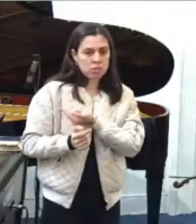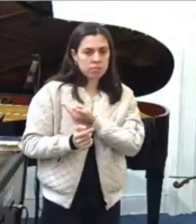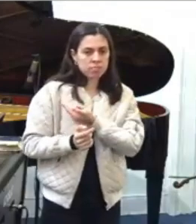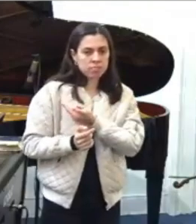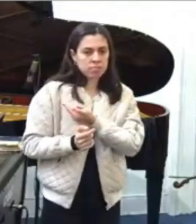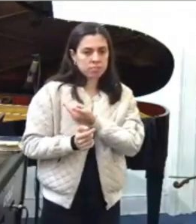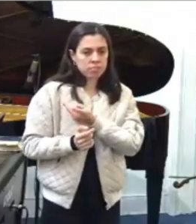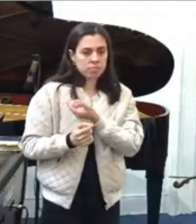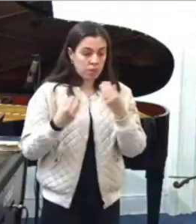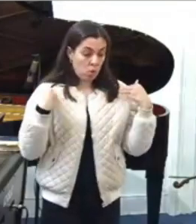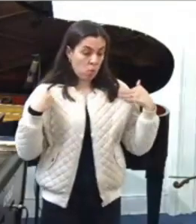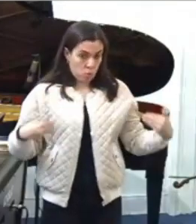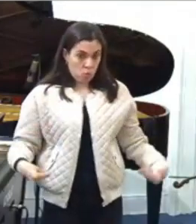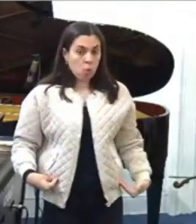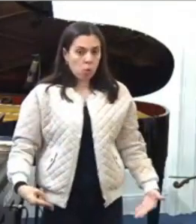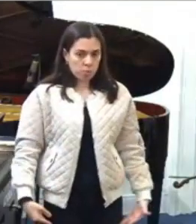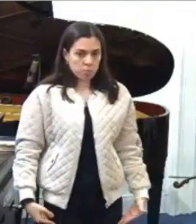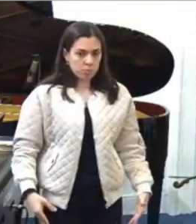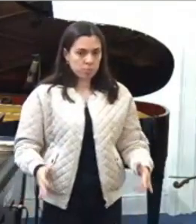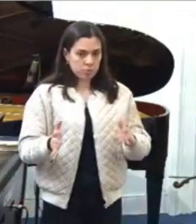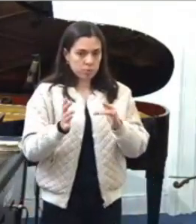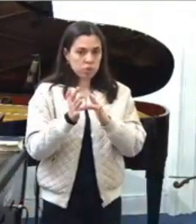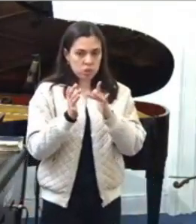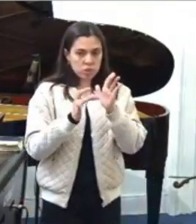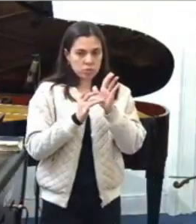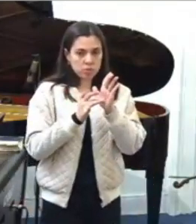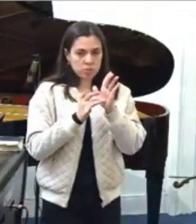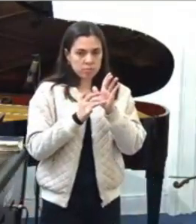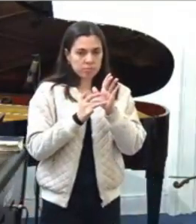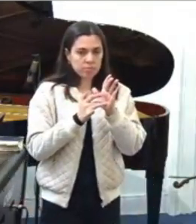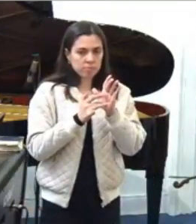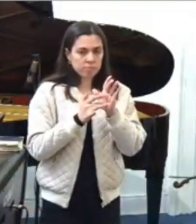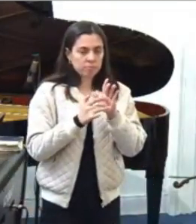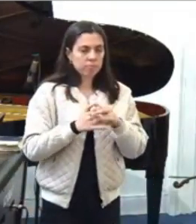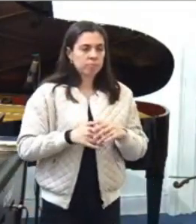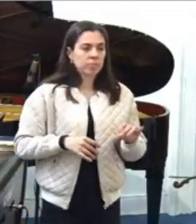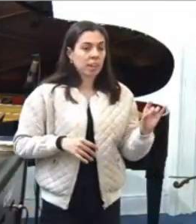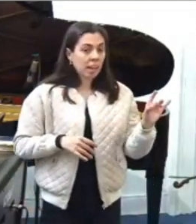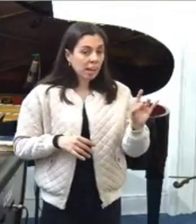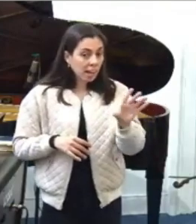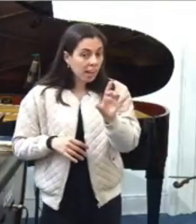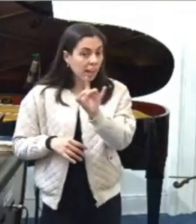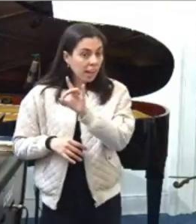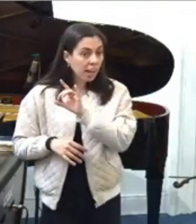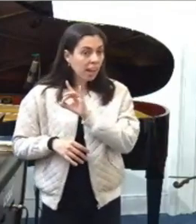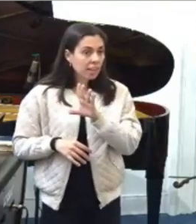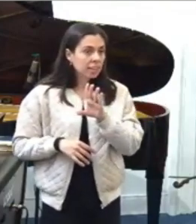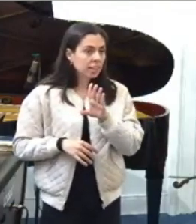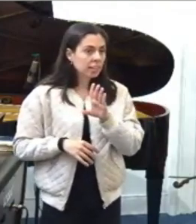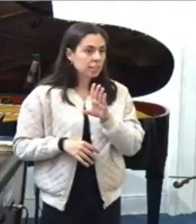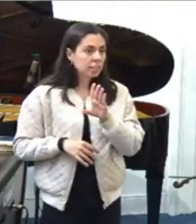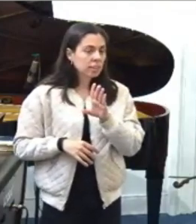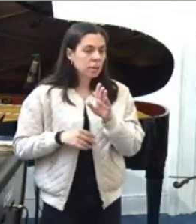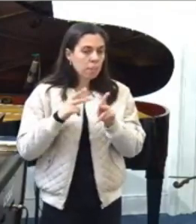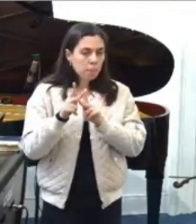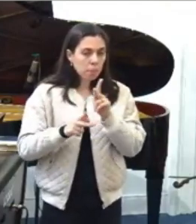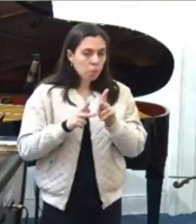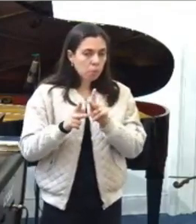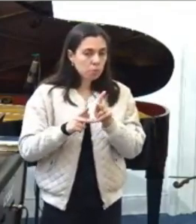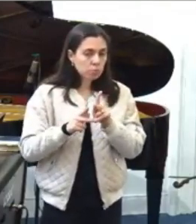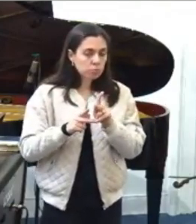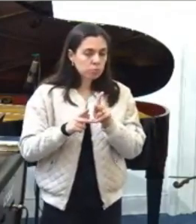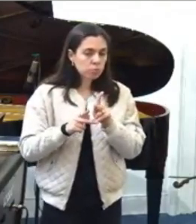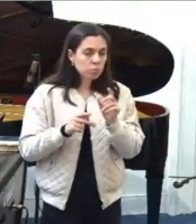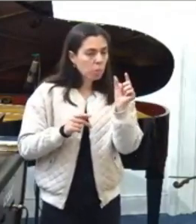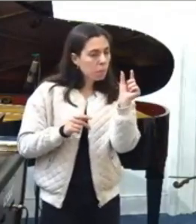juntos. Mas quando olhamos para o testemunho, como o mostrado nesta manhã, de um marido que